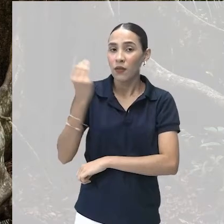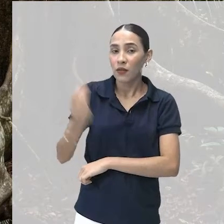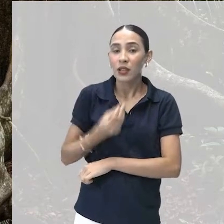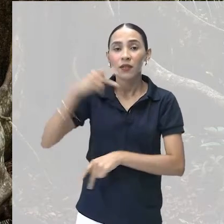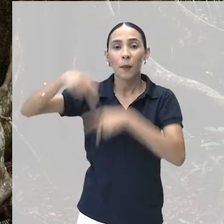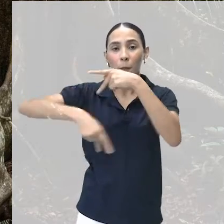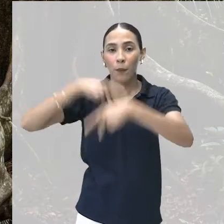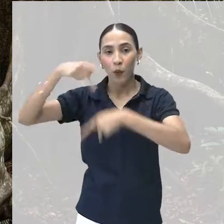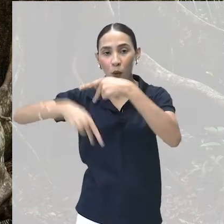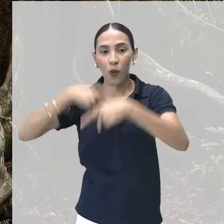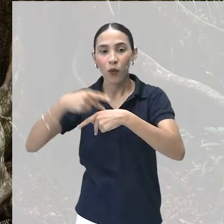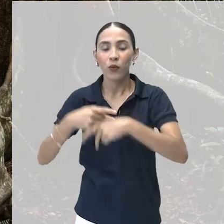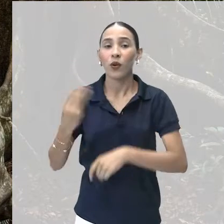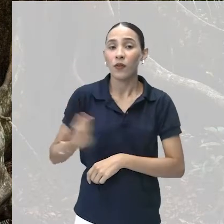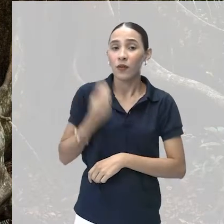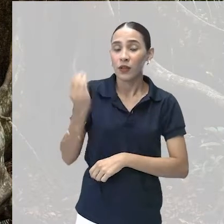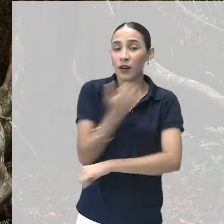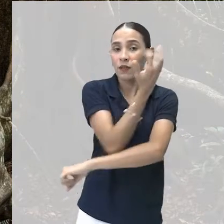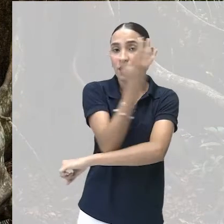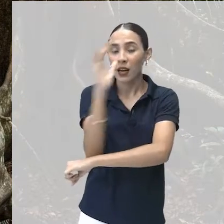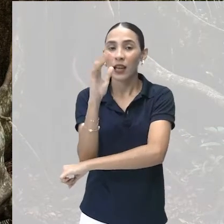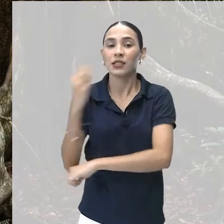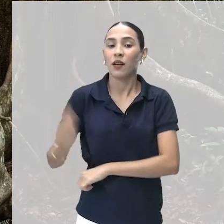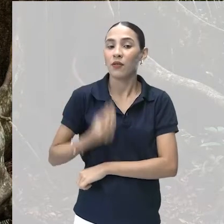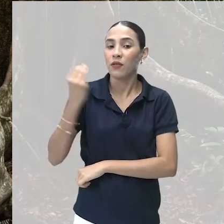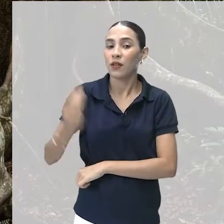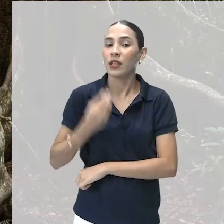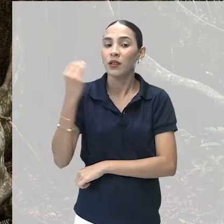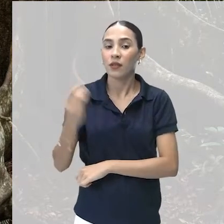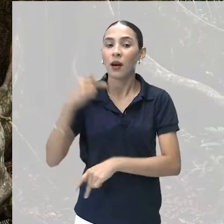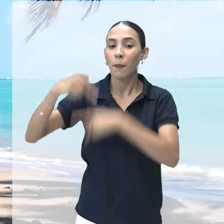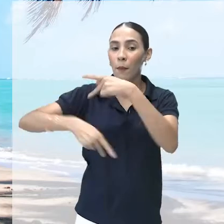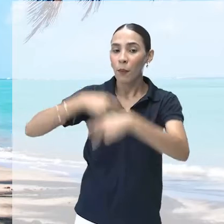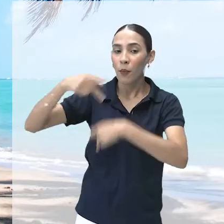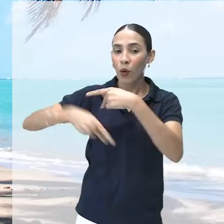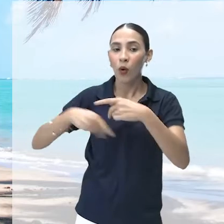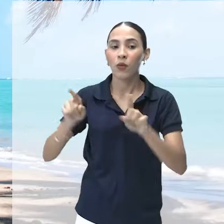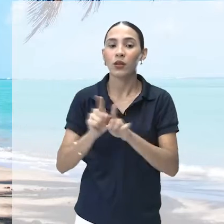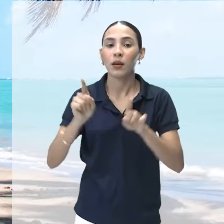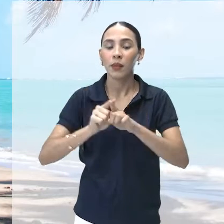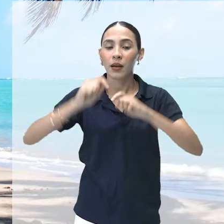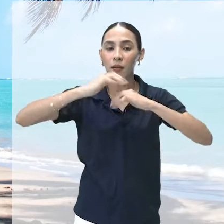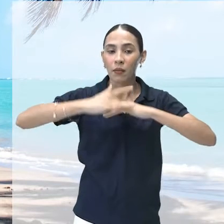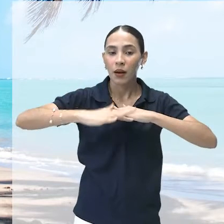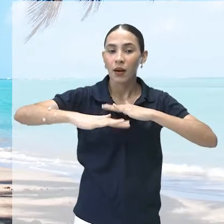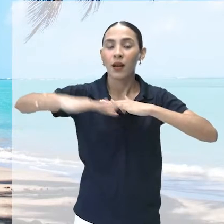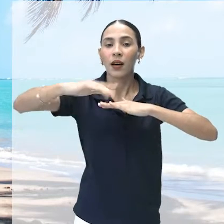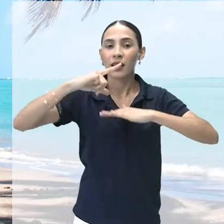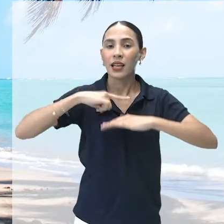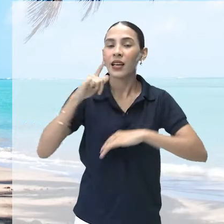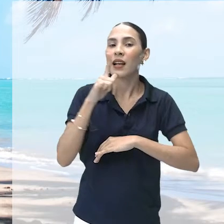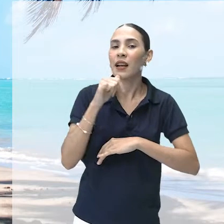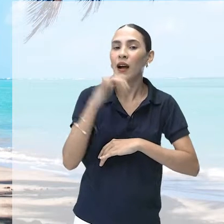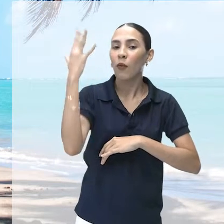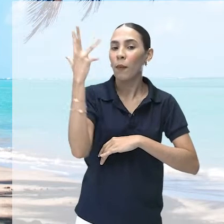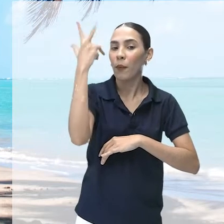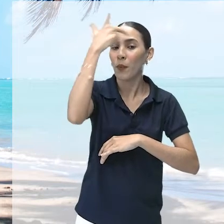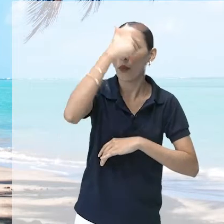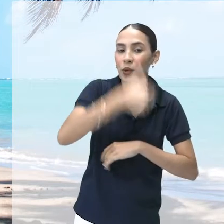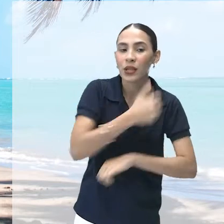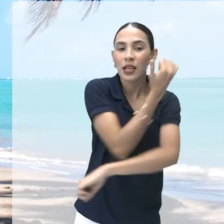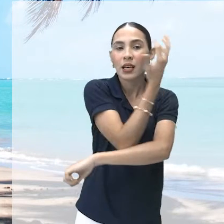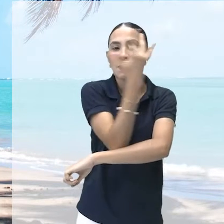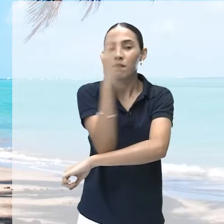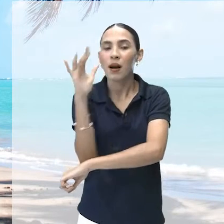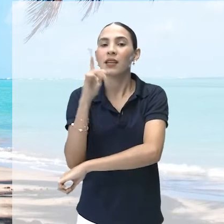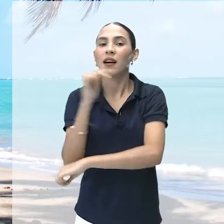mulata. Viva a mata, viva a mulata. No pátio interno há uma piscina, com água